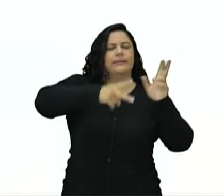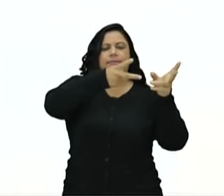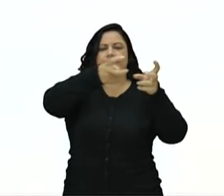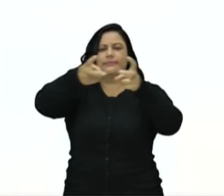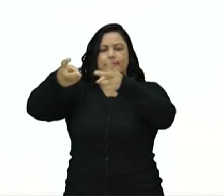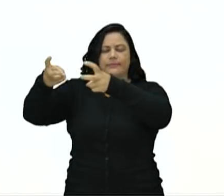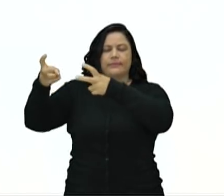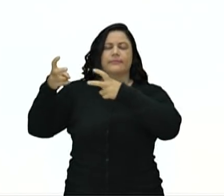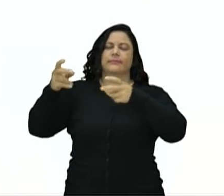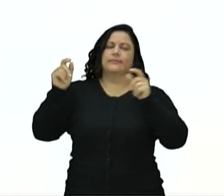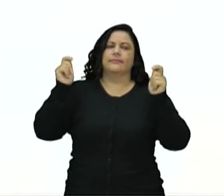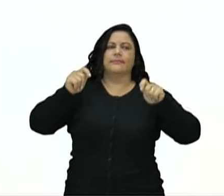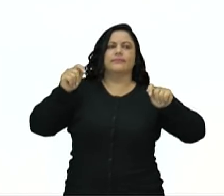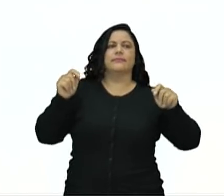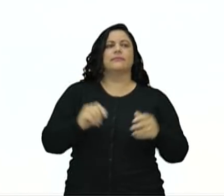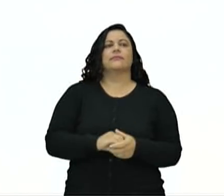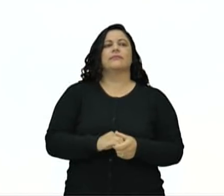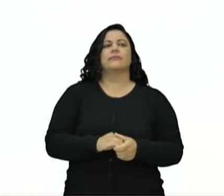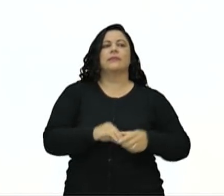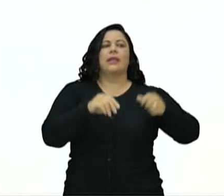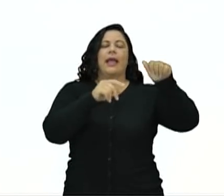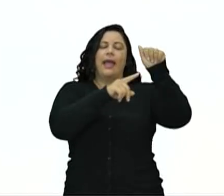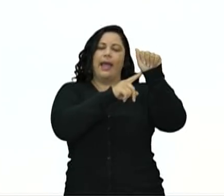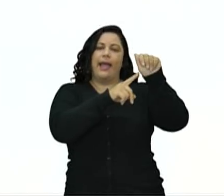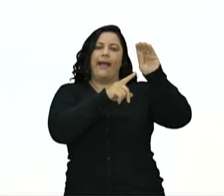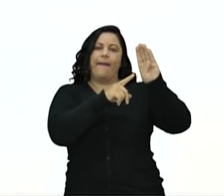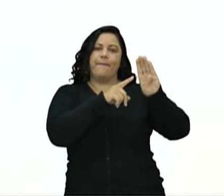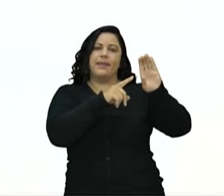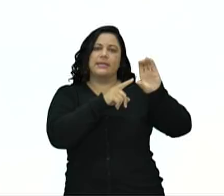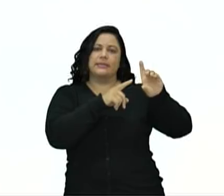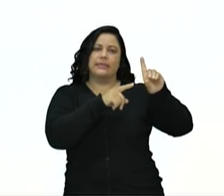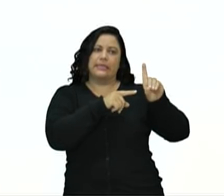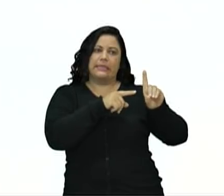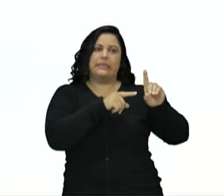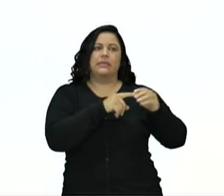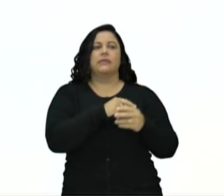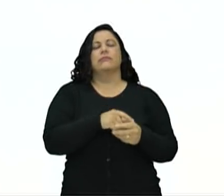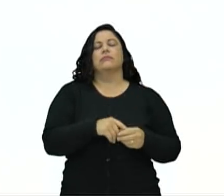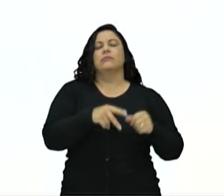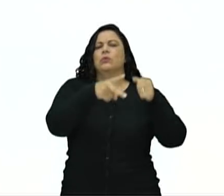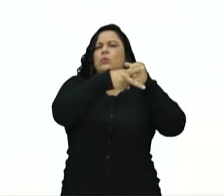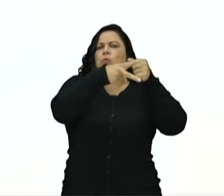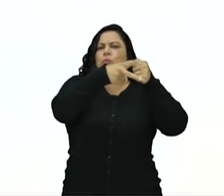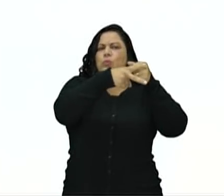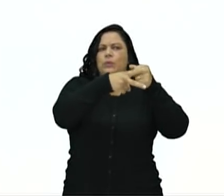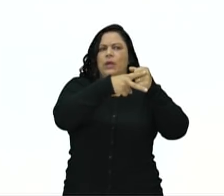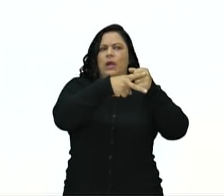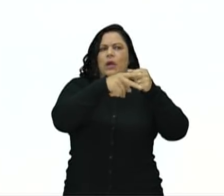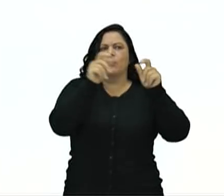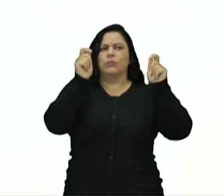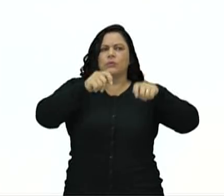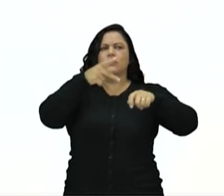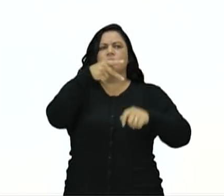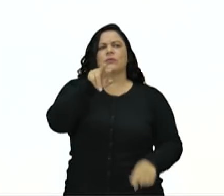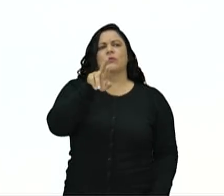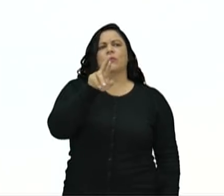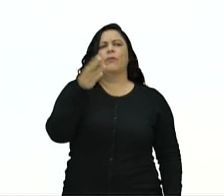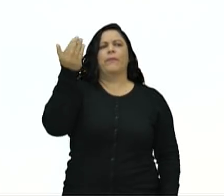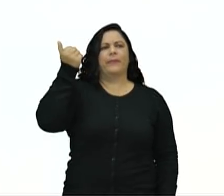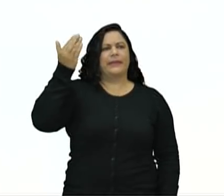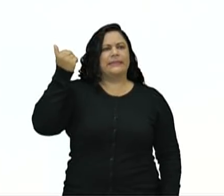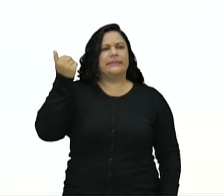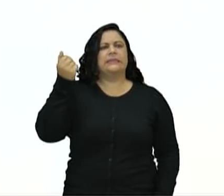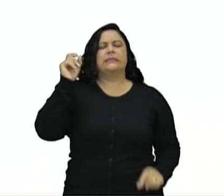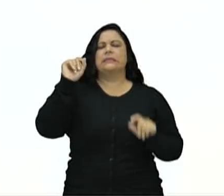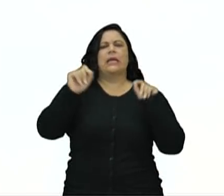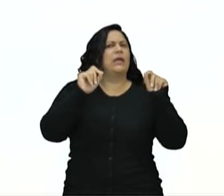aspectos linguísticos, e ali as alternativas. Então, na alternativa A, os verbos estão no pretérito do indicativo, pelo menos a maioria deles,